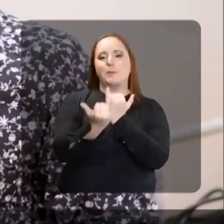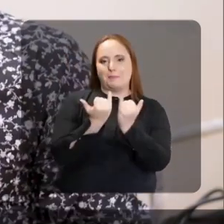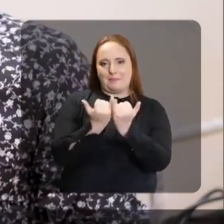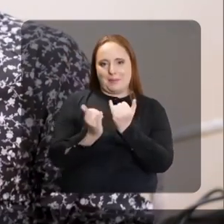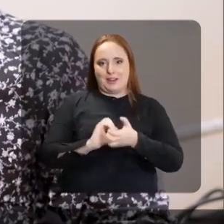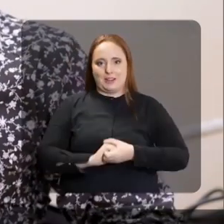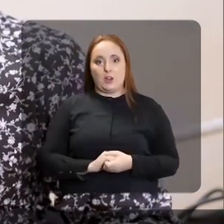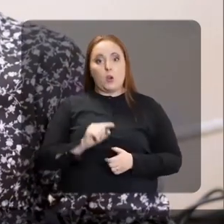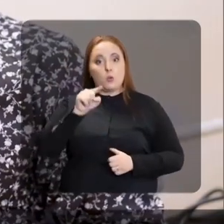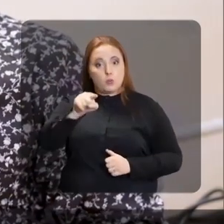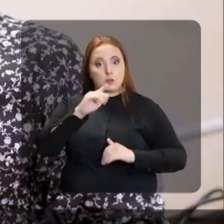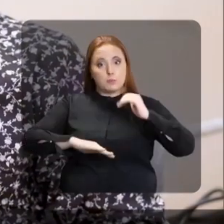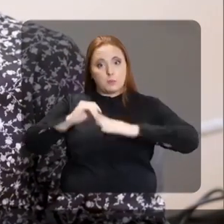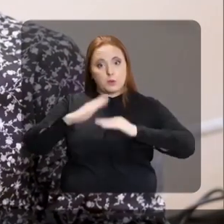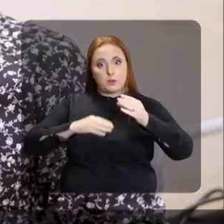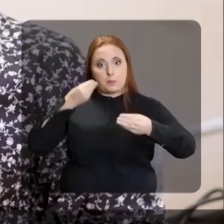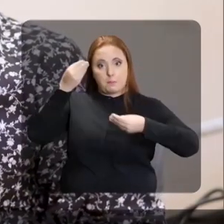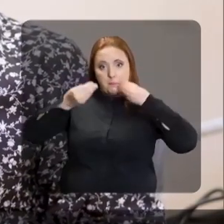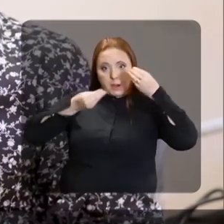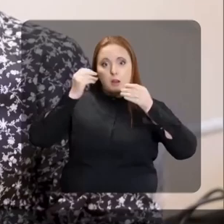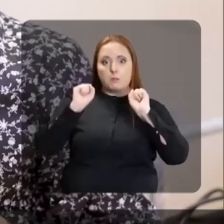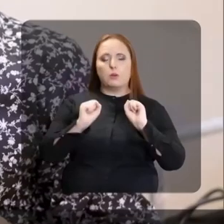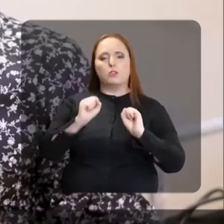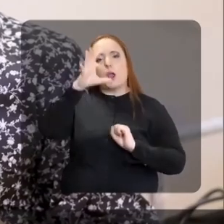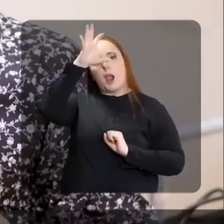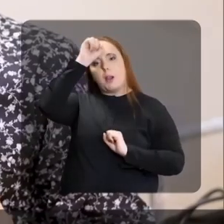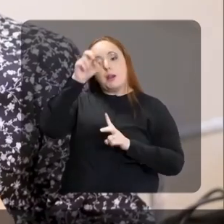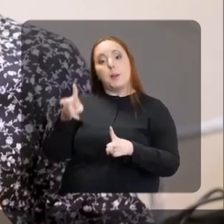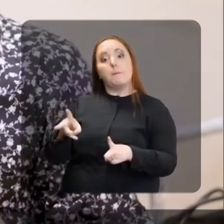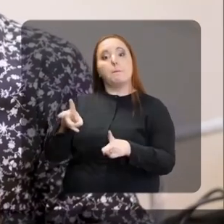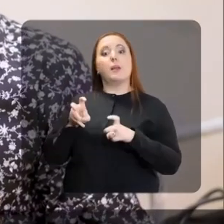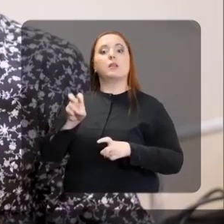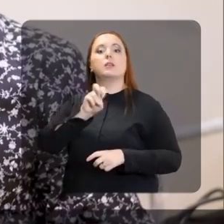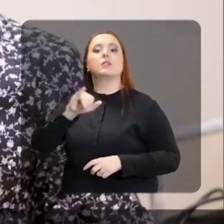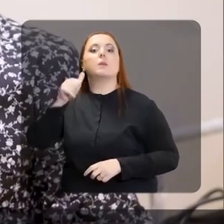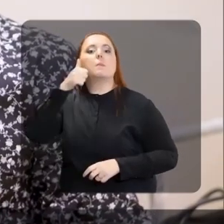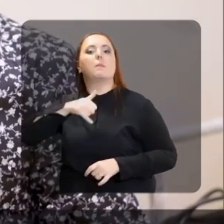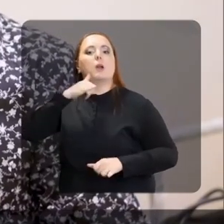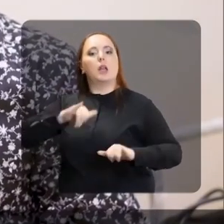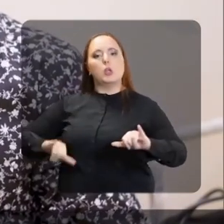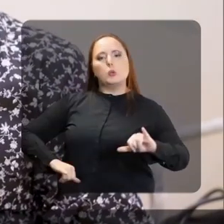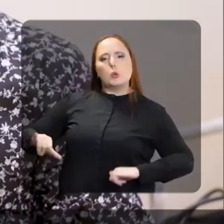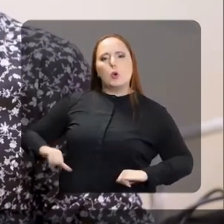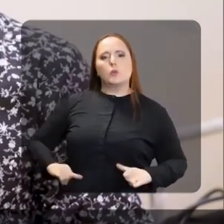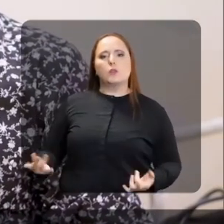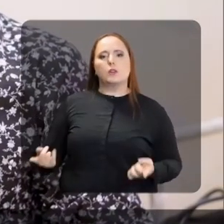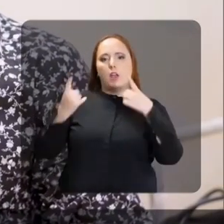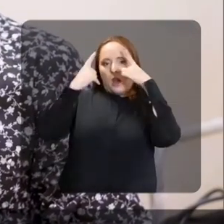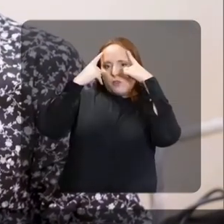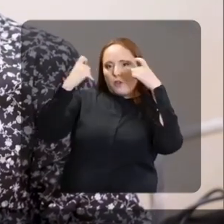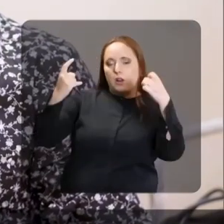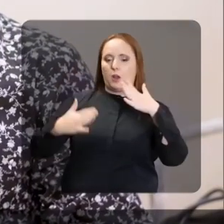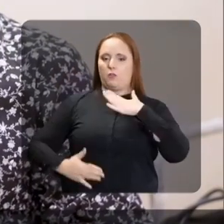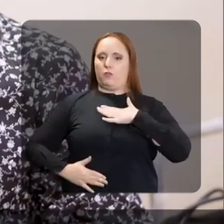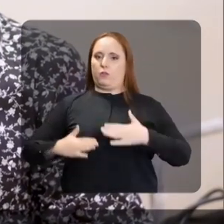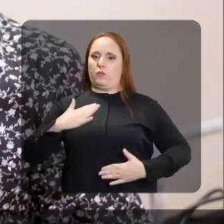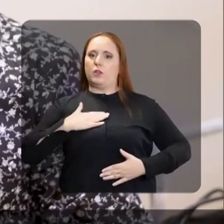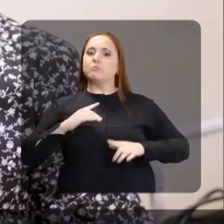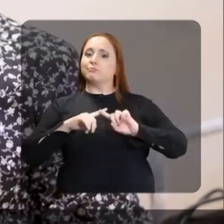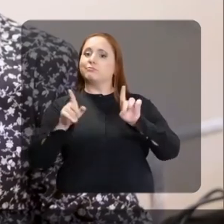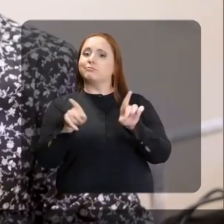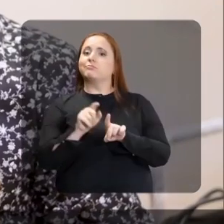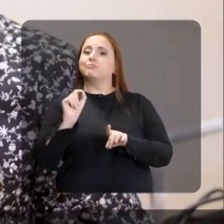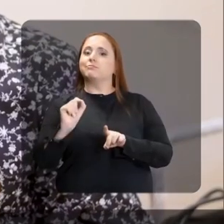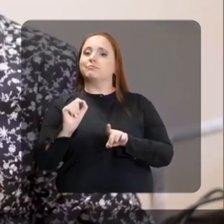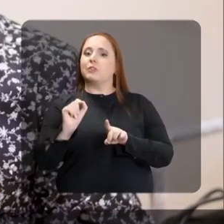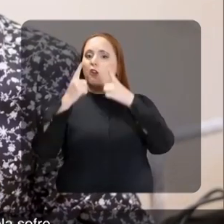psicólogo. Você que é profissional da beleza pode aprender a reconhecer não só a violência física, quanto também a